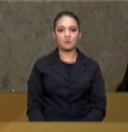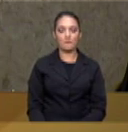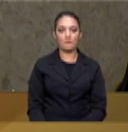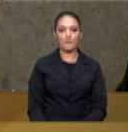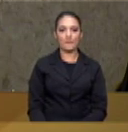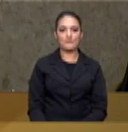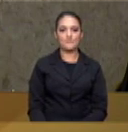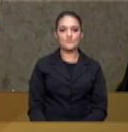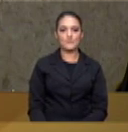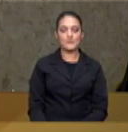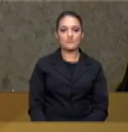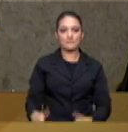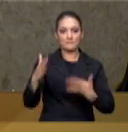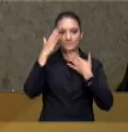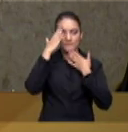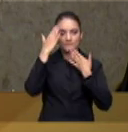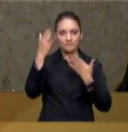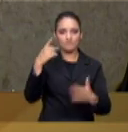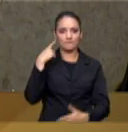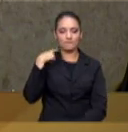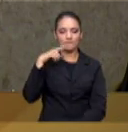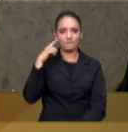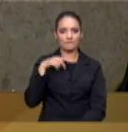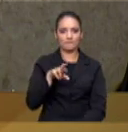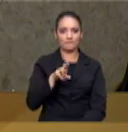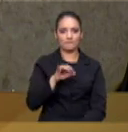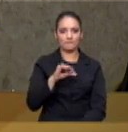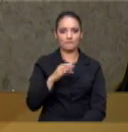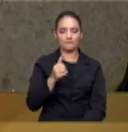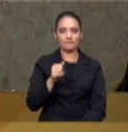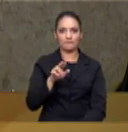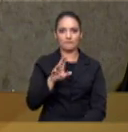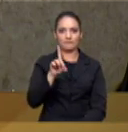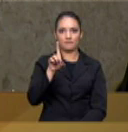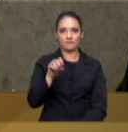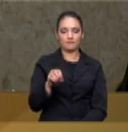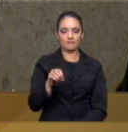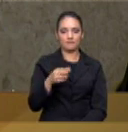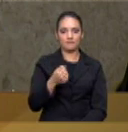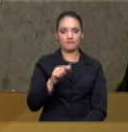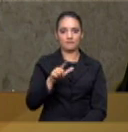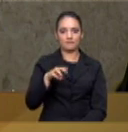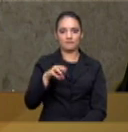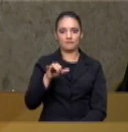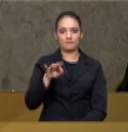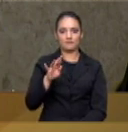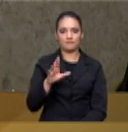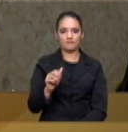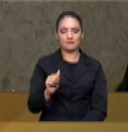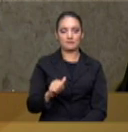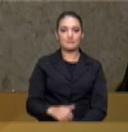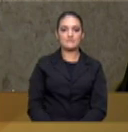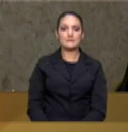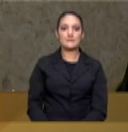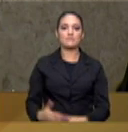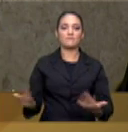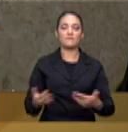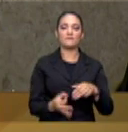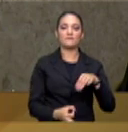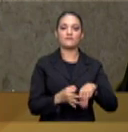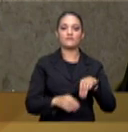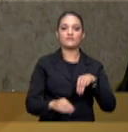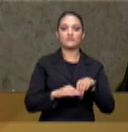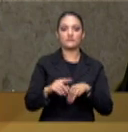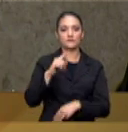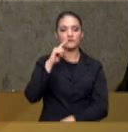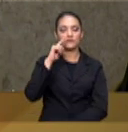obrigado, doutor Ricardo Almeida Ribeiro da Silva. Passa a palavra agora à sua excelência, o ministro Marco Aurélio,